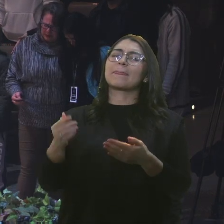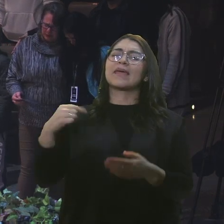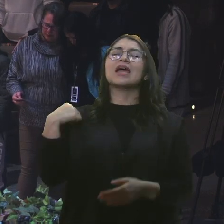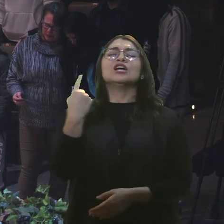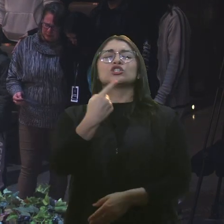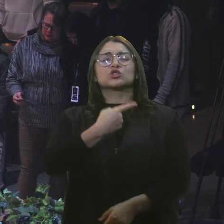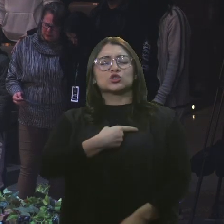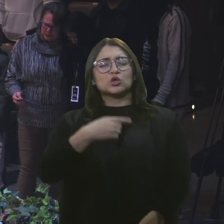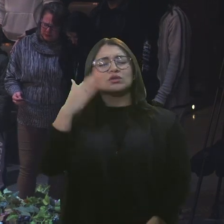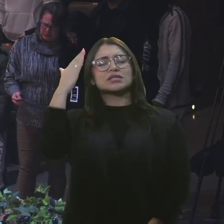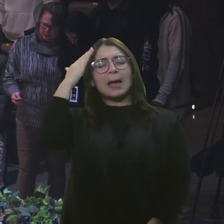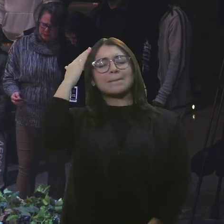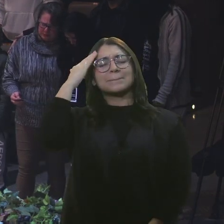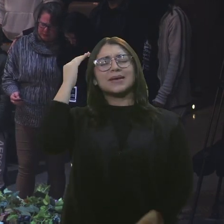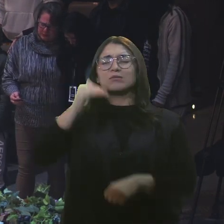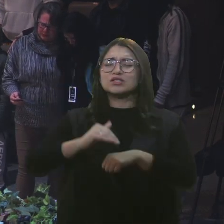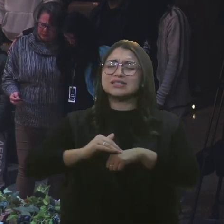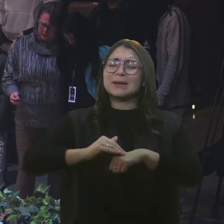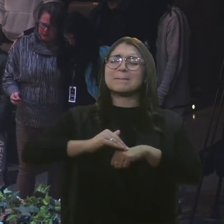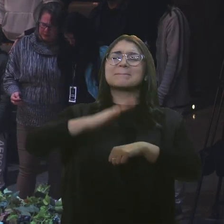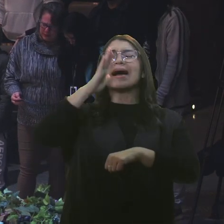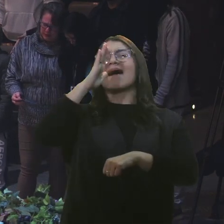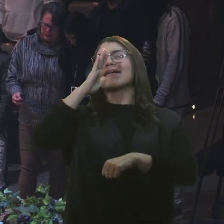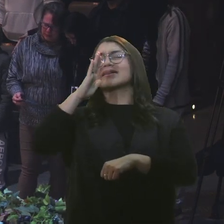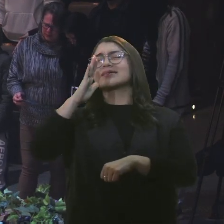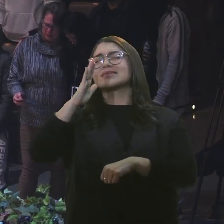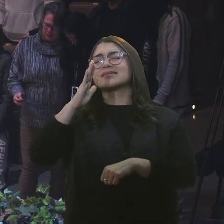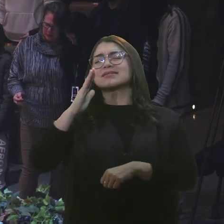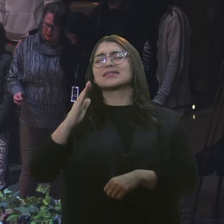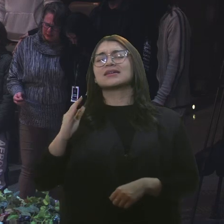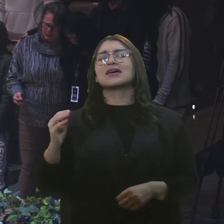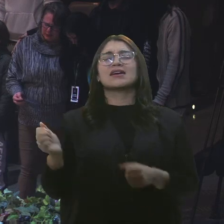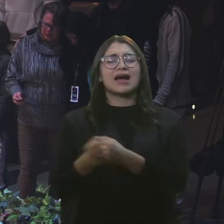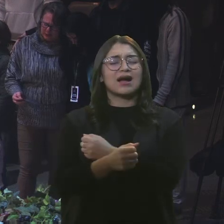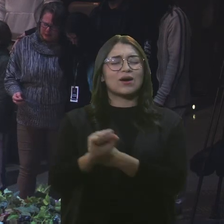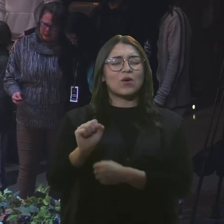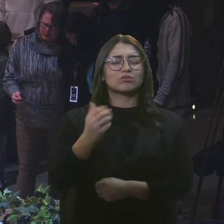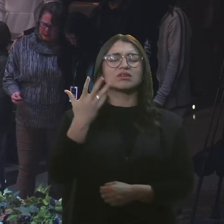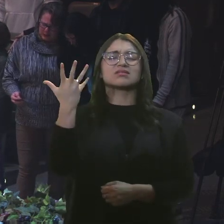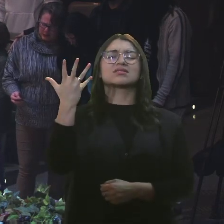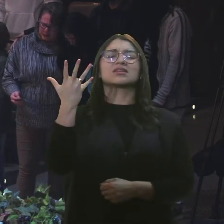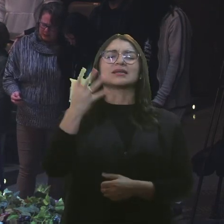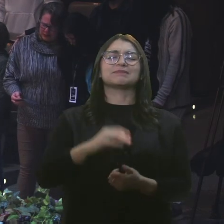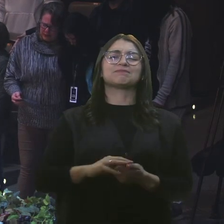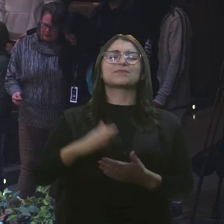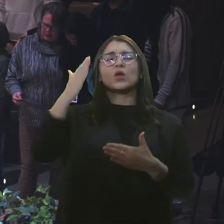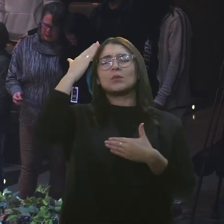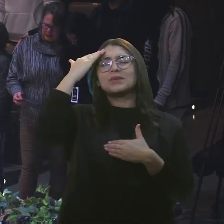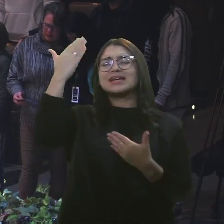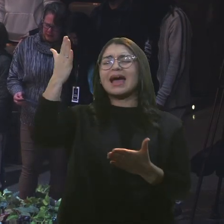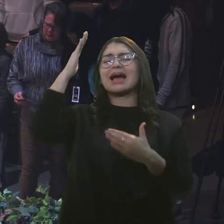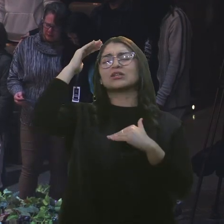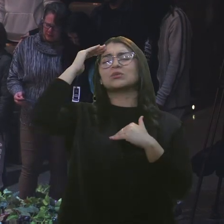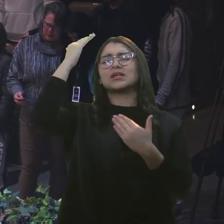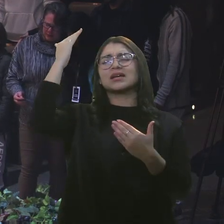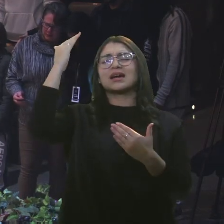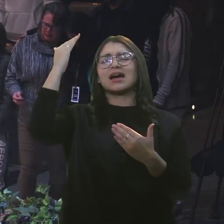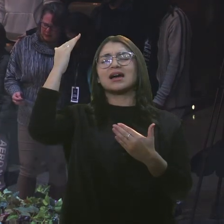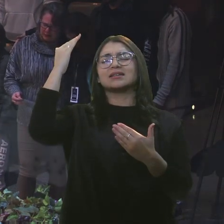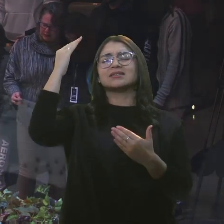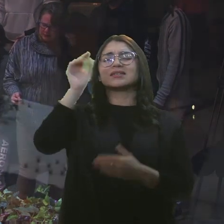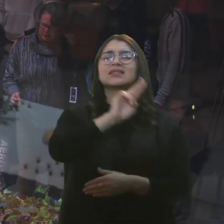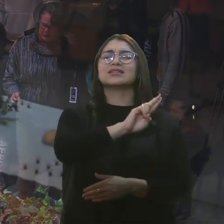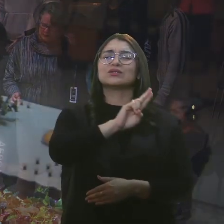Jesus. Obrigado, Deus. Obrigado pela Tua graça manifesta no nosso meio, Pai. É o que oramos, agradecidos em nome